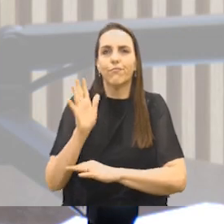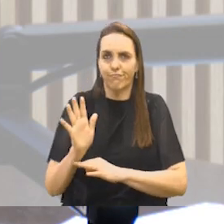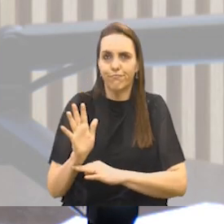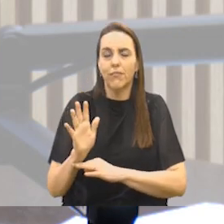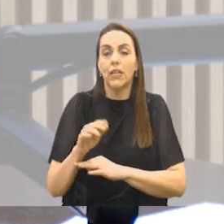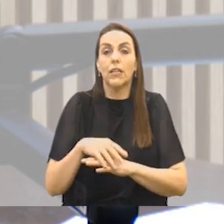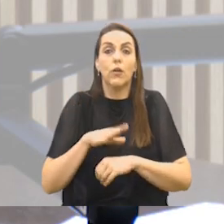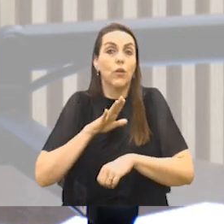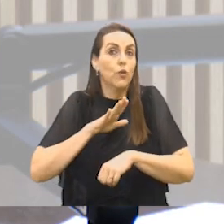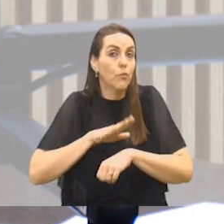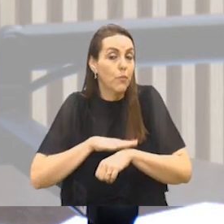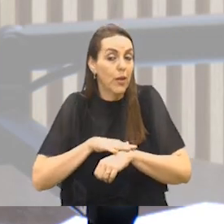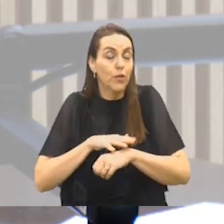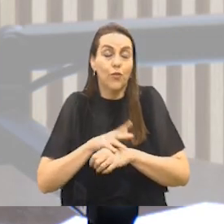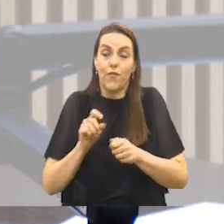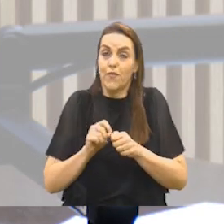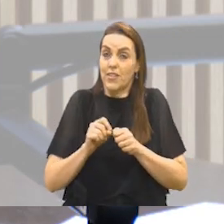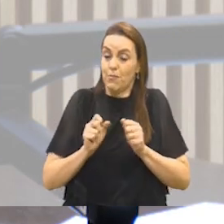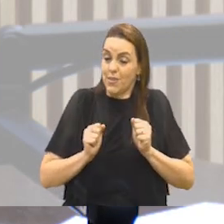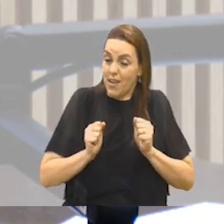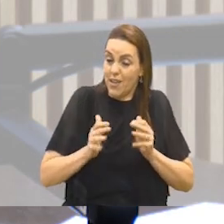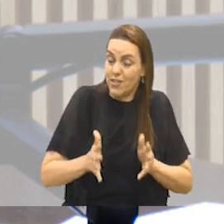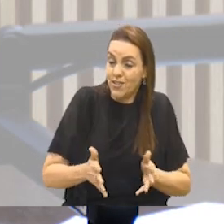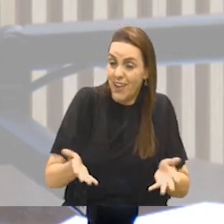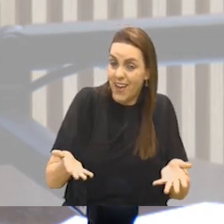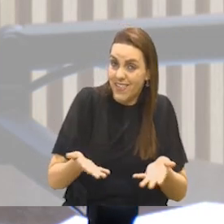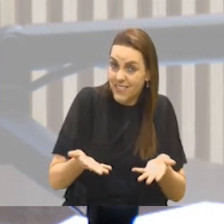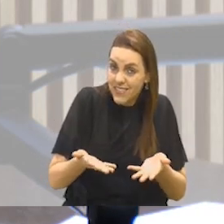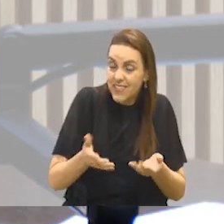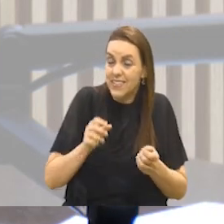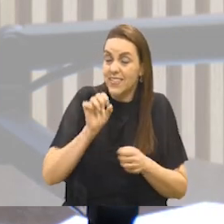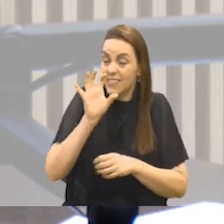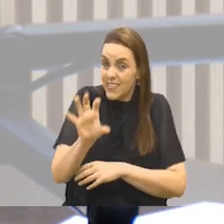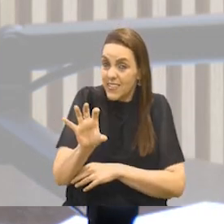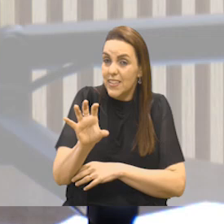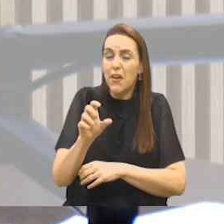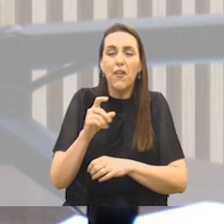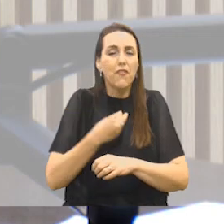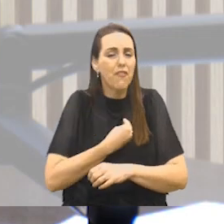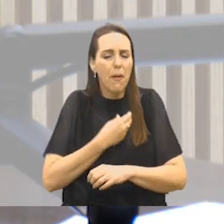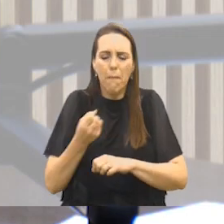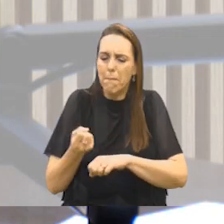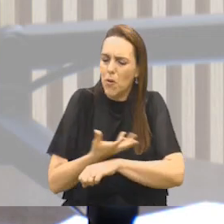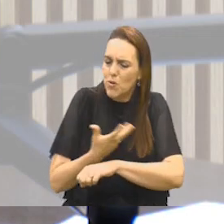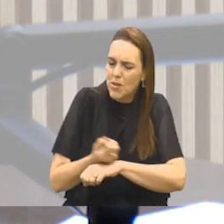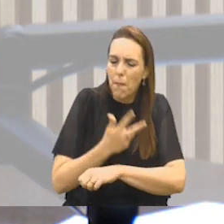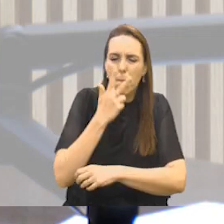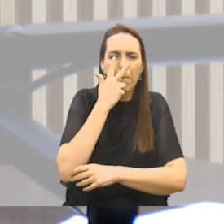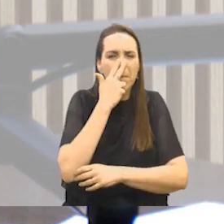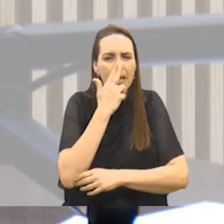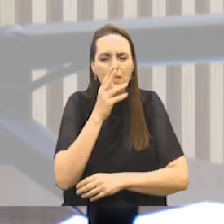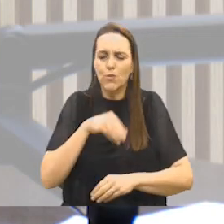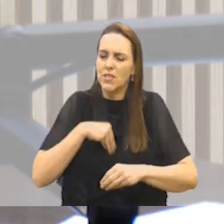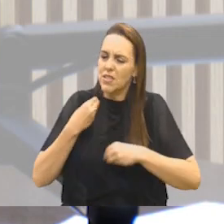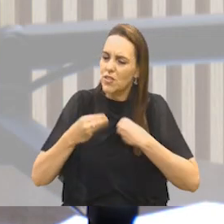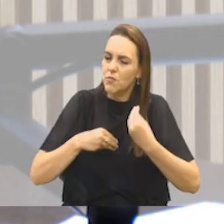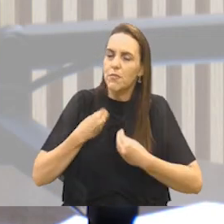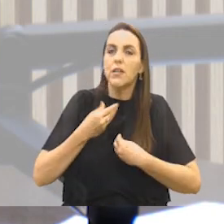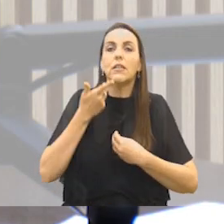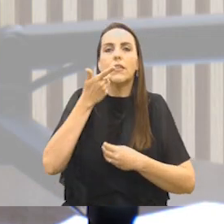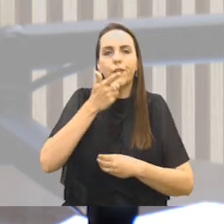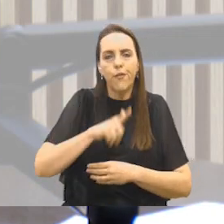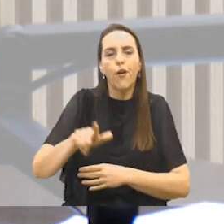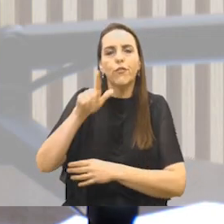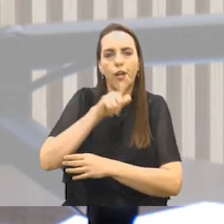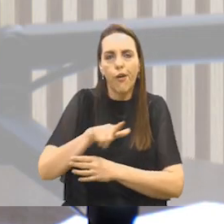já aconteceram. E quando a gente age dessa forma, a gente vive as mesmas emoções, os mesmos sentimentos